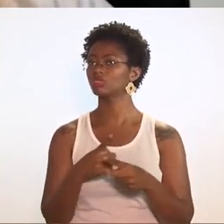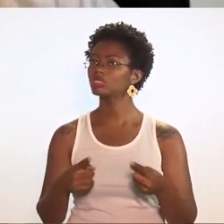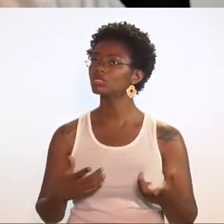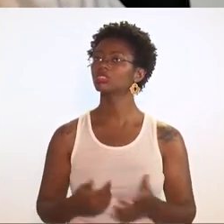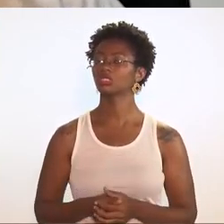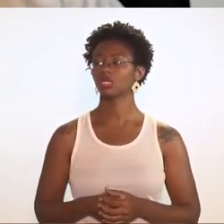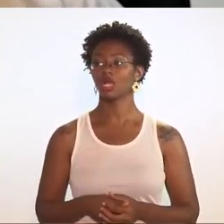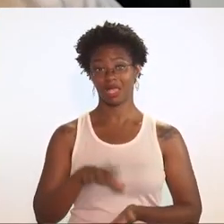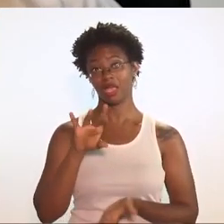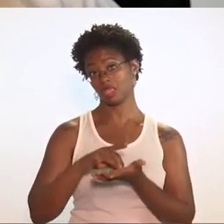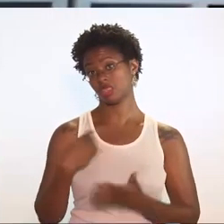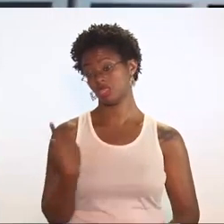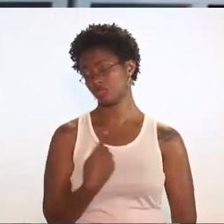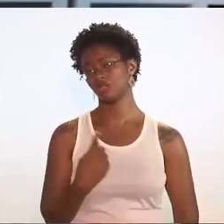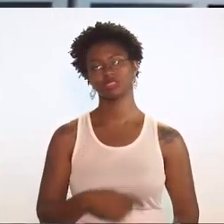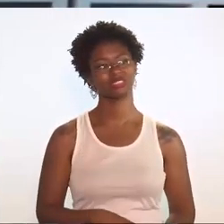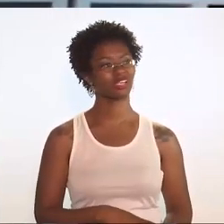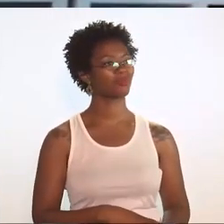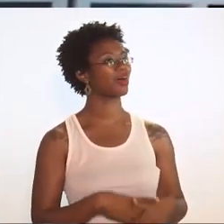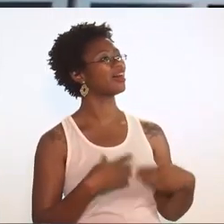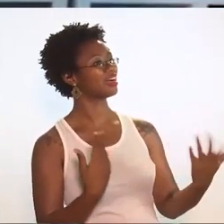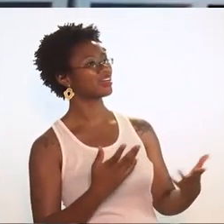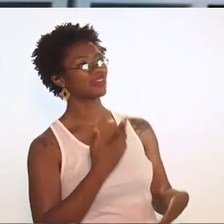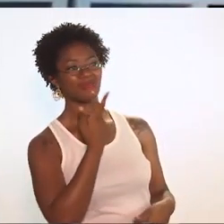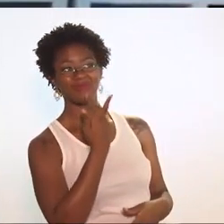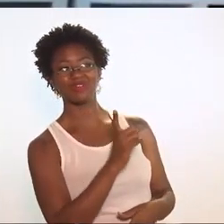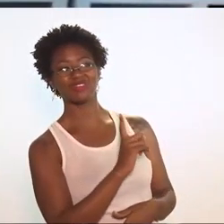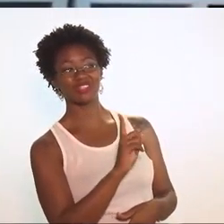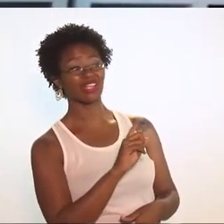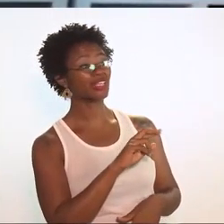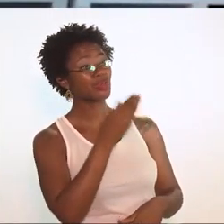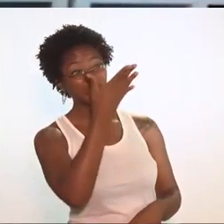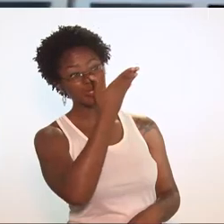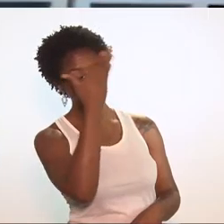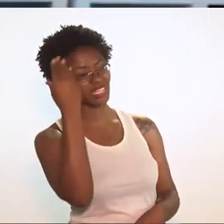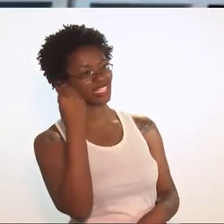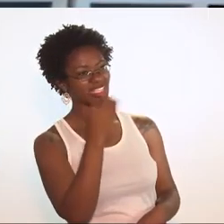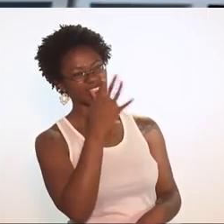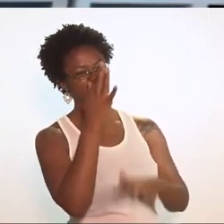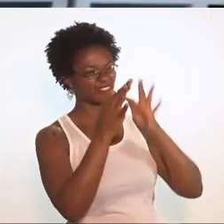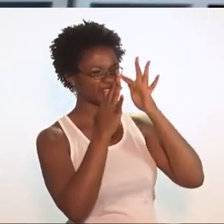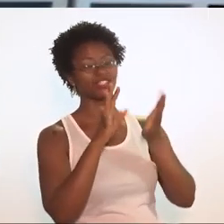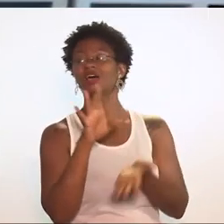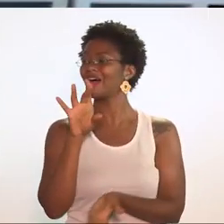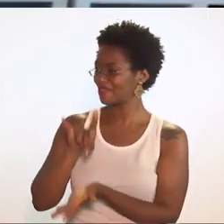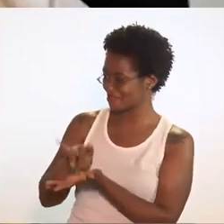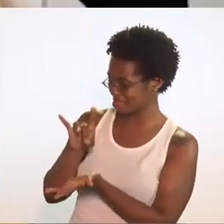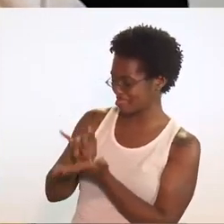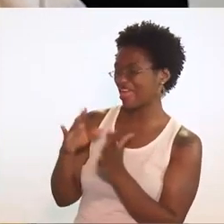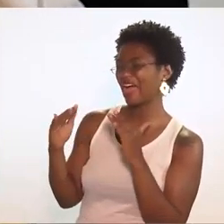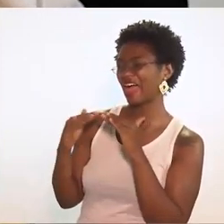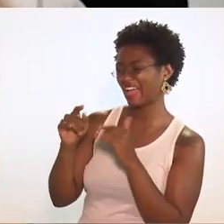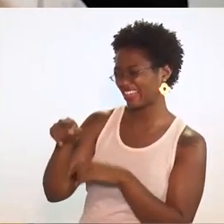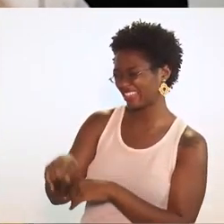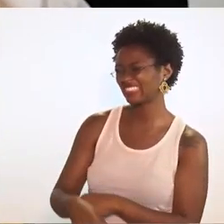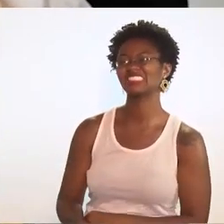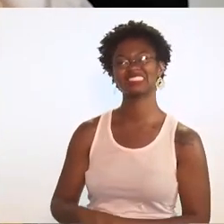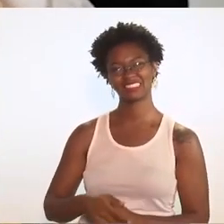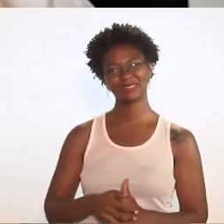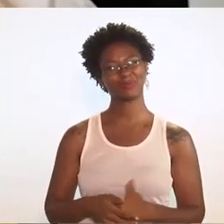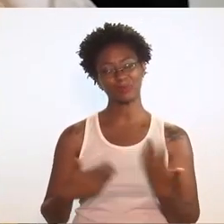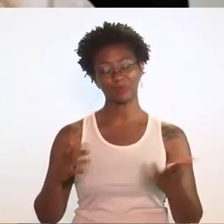Caminhando e Cantando, né, e aprendendo antigas e novas lições. Então, o nome do projeto